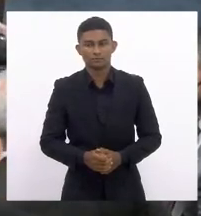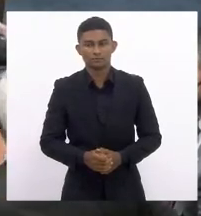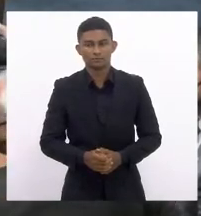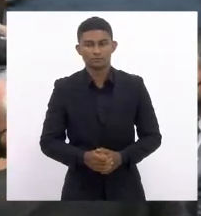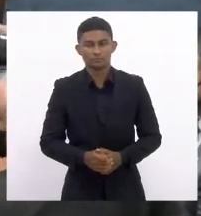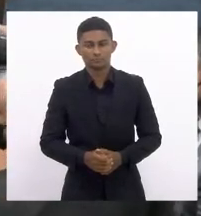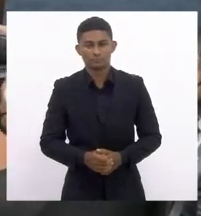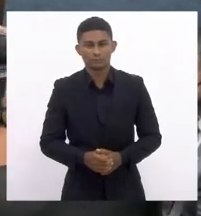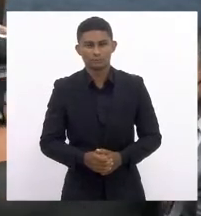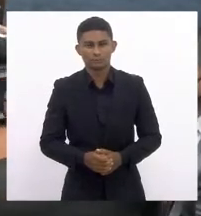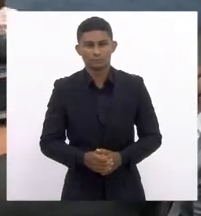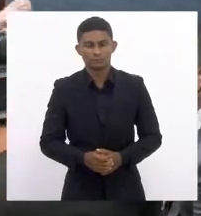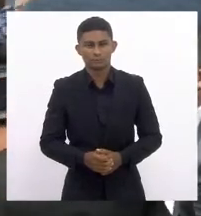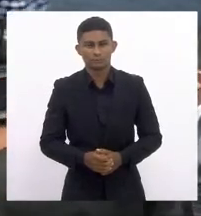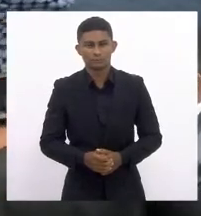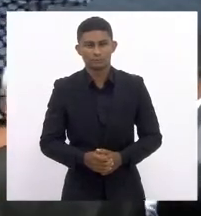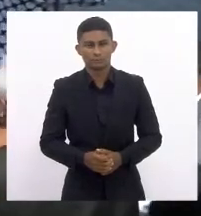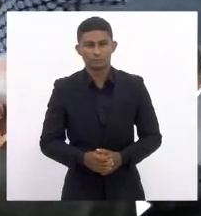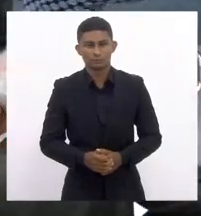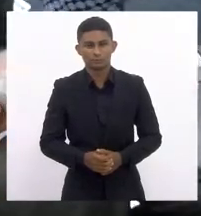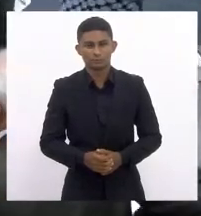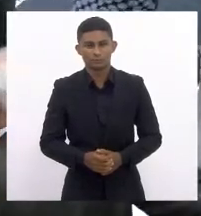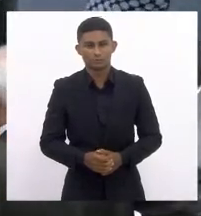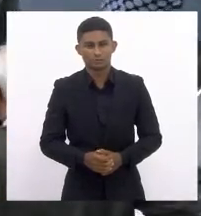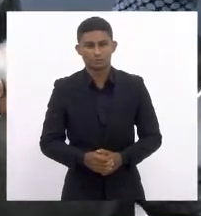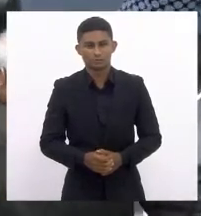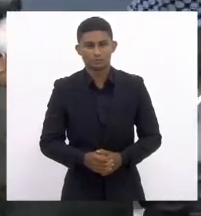Mas comigo não resolve.